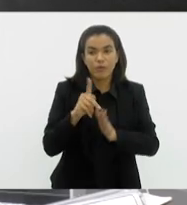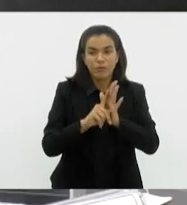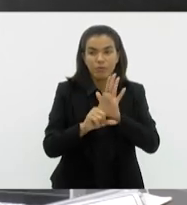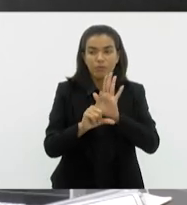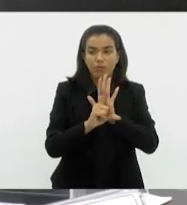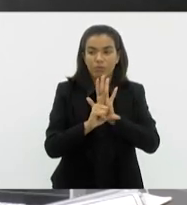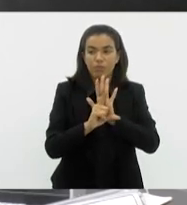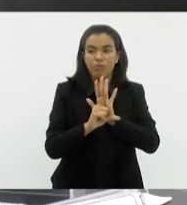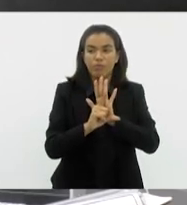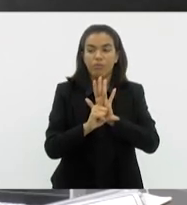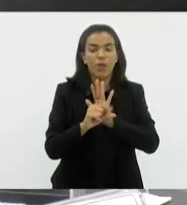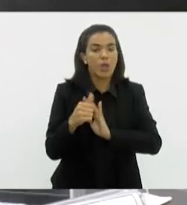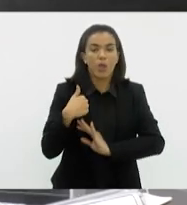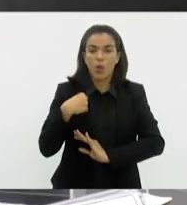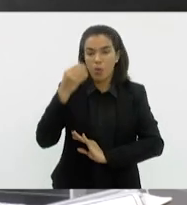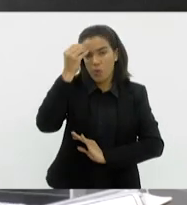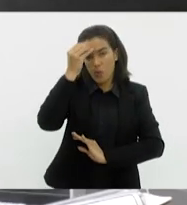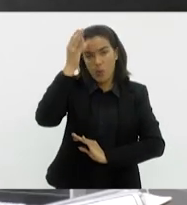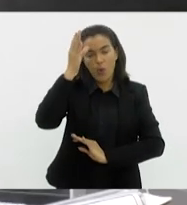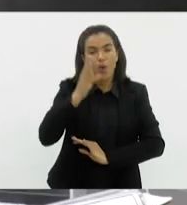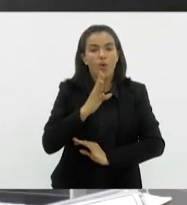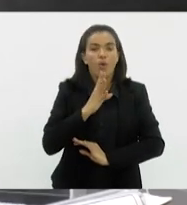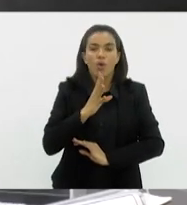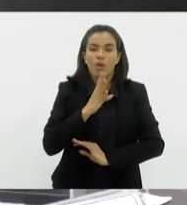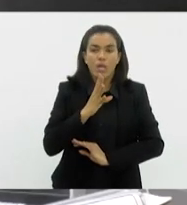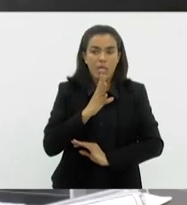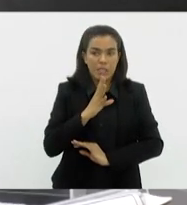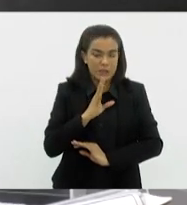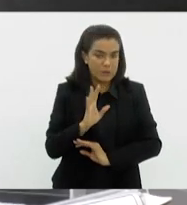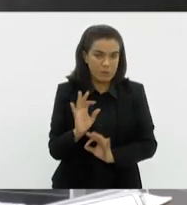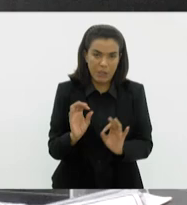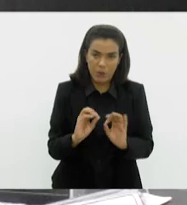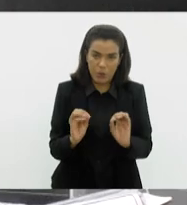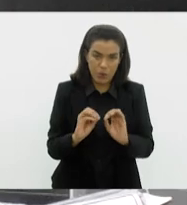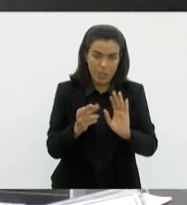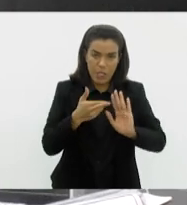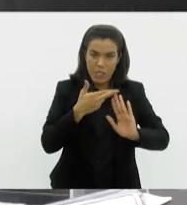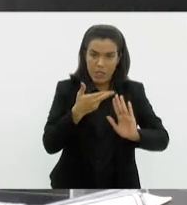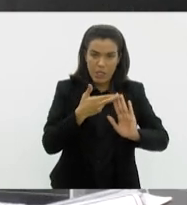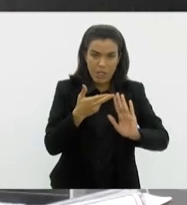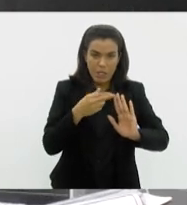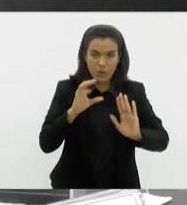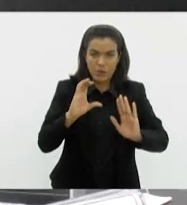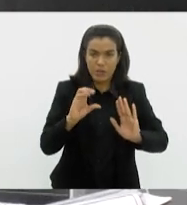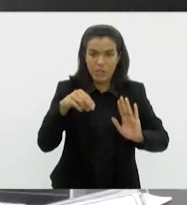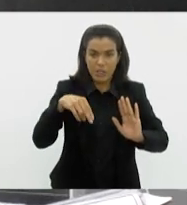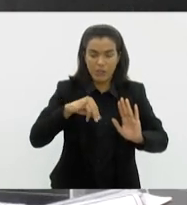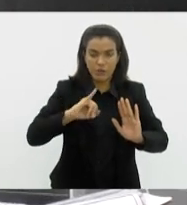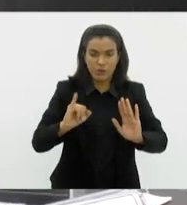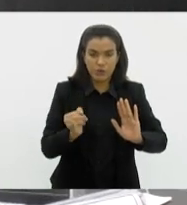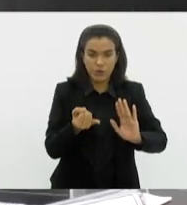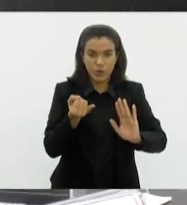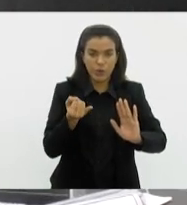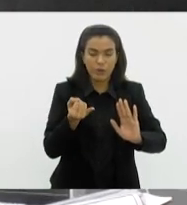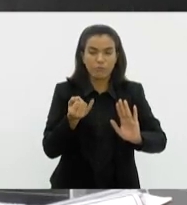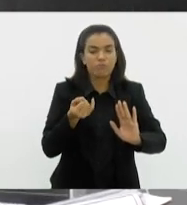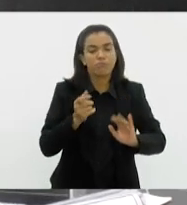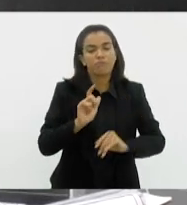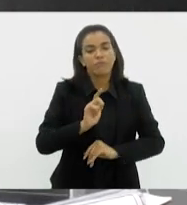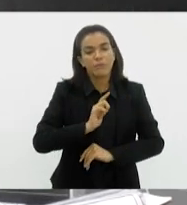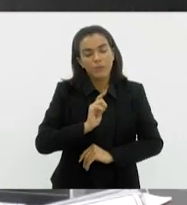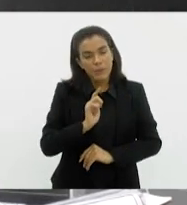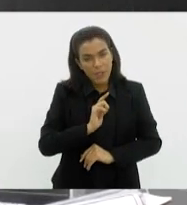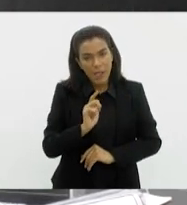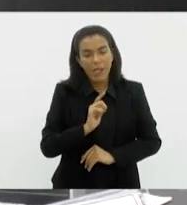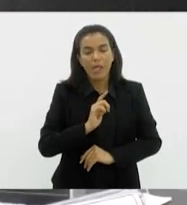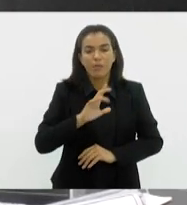eu não tinha conhecimento aqui, admito, desconhecimento dessa resolução do CNJ que Vossa Excelência traz. A gente tem adotado